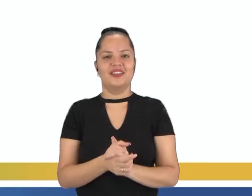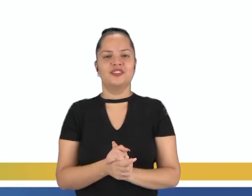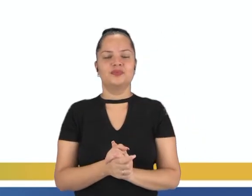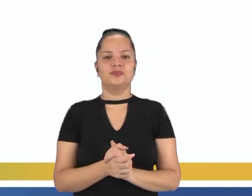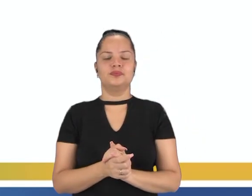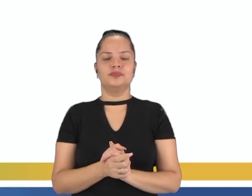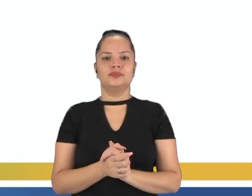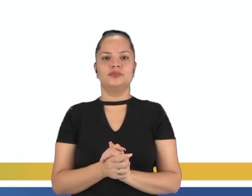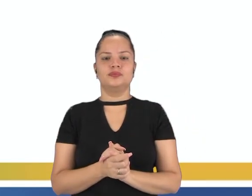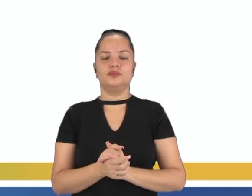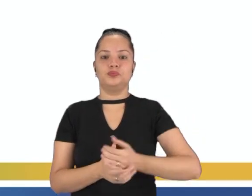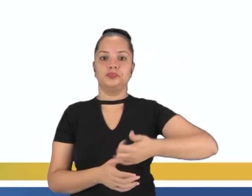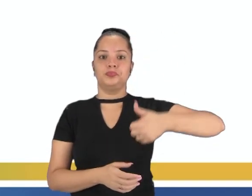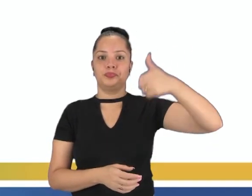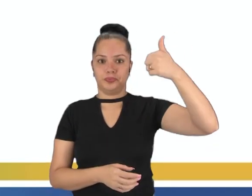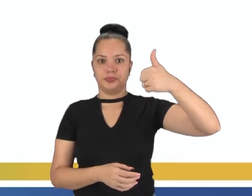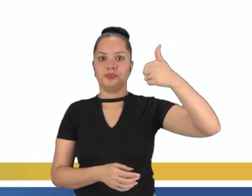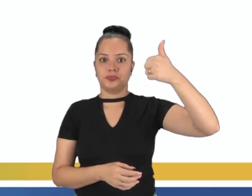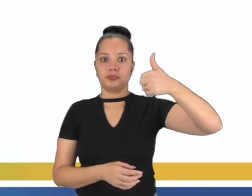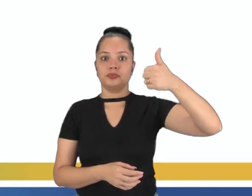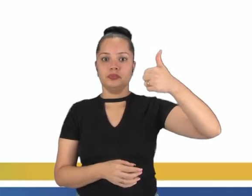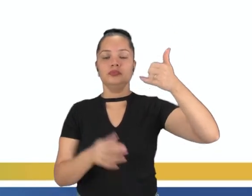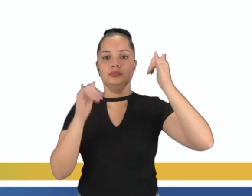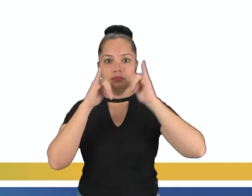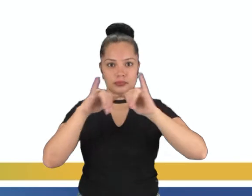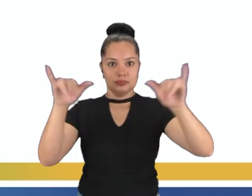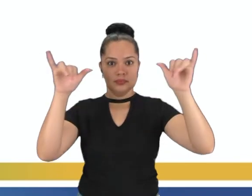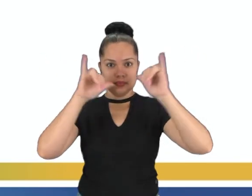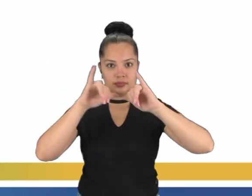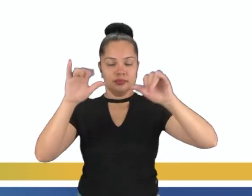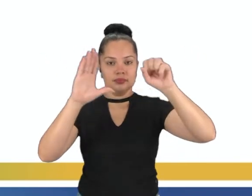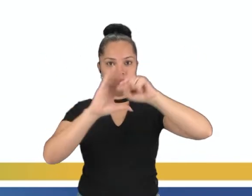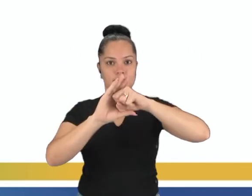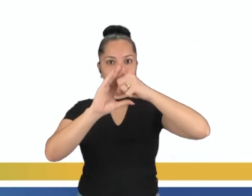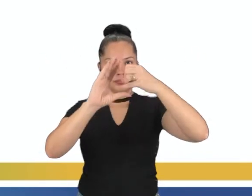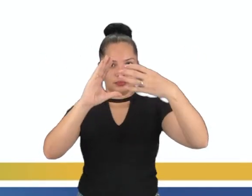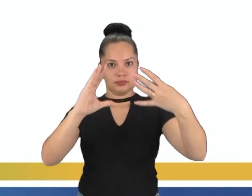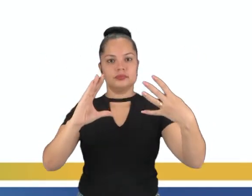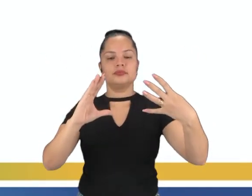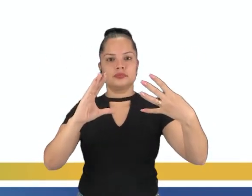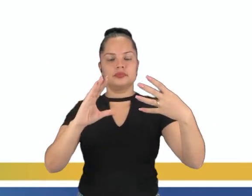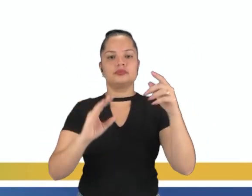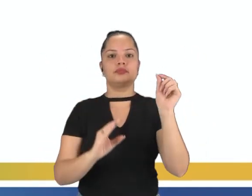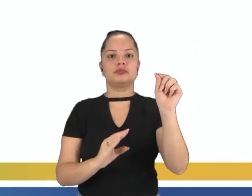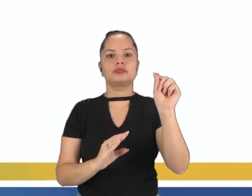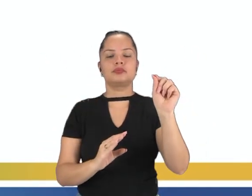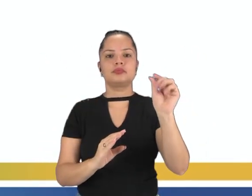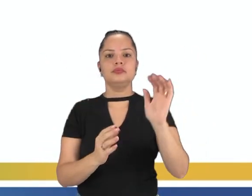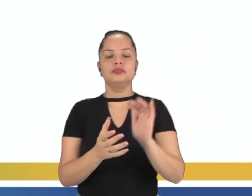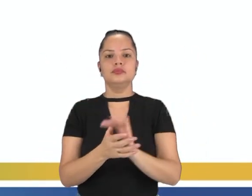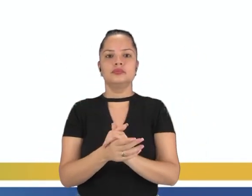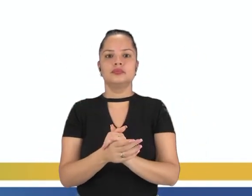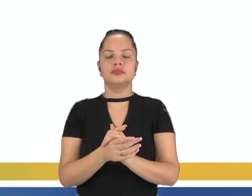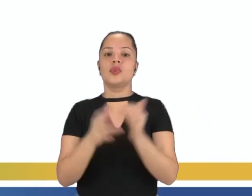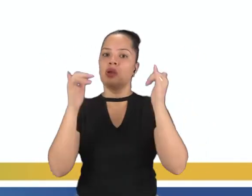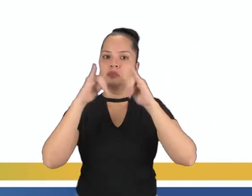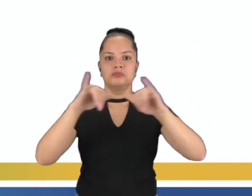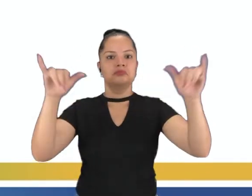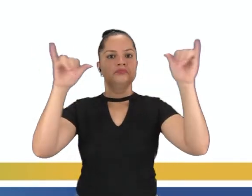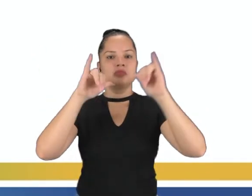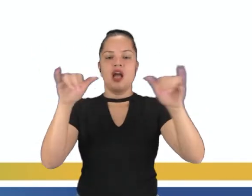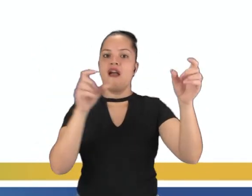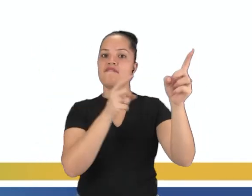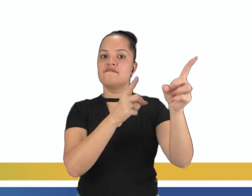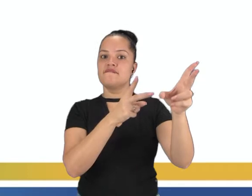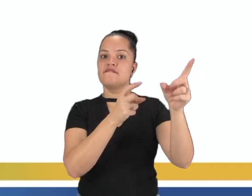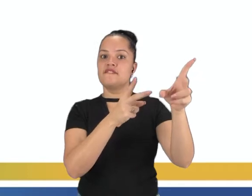anúncio. Primeiro, um dos pontos, uma das características sobre o anúncio publicitário é que ele tem caráter comercial. Ele visa